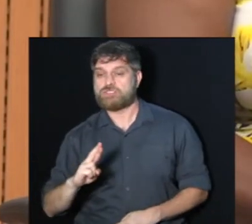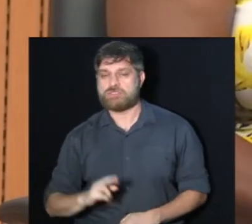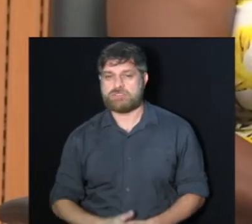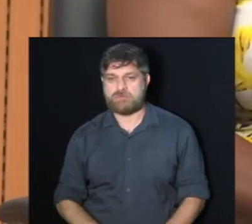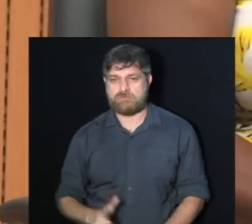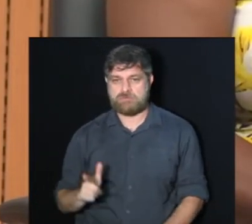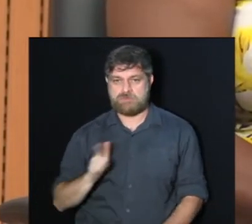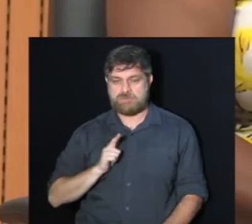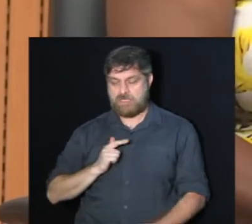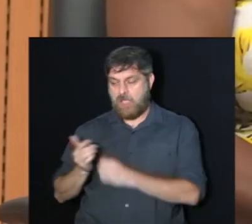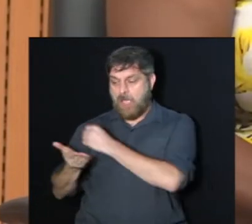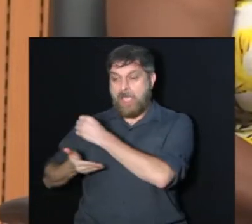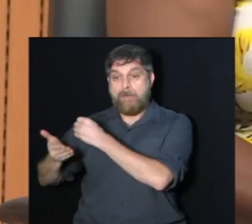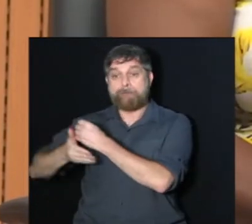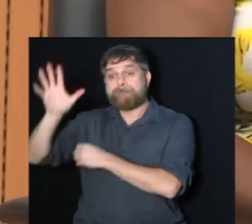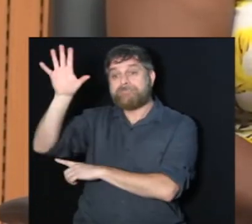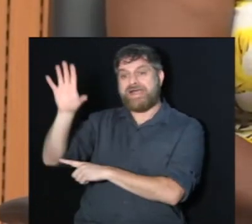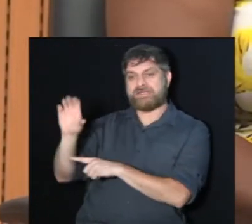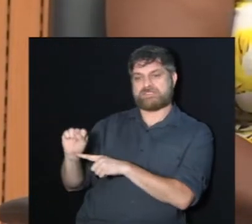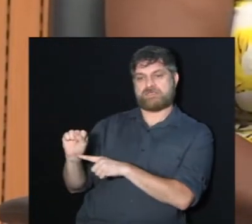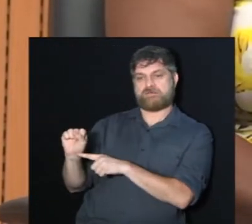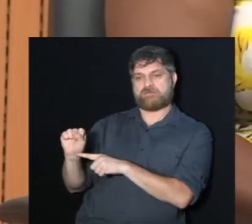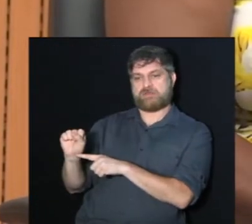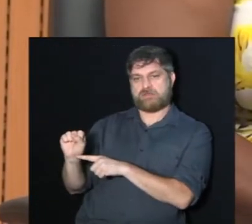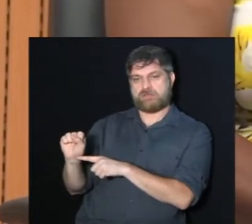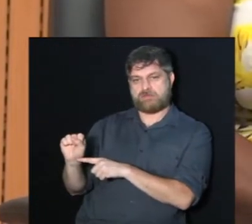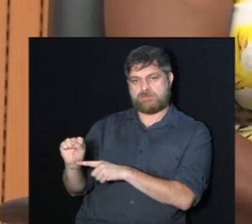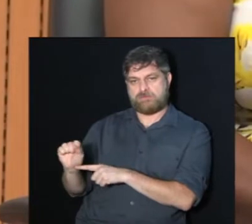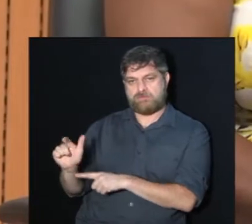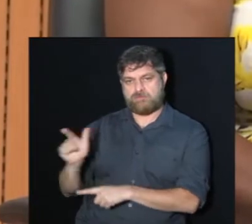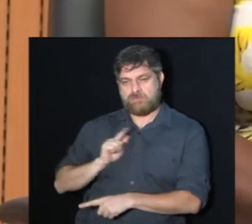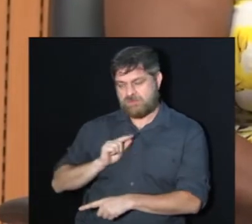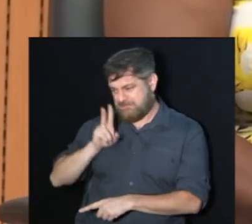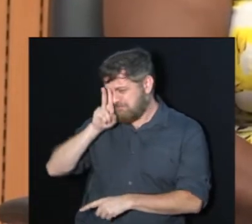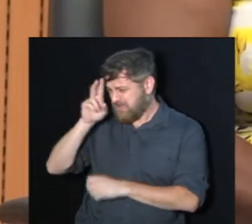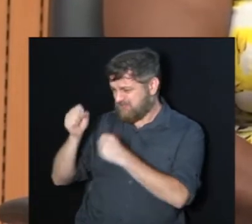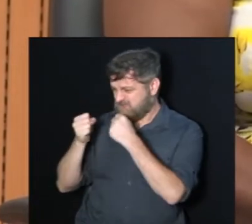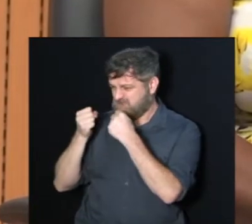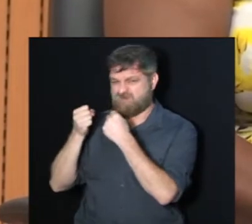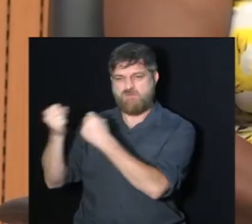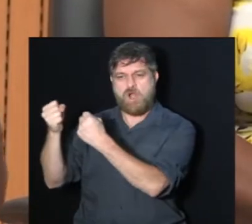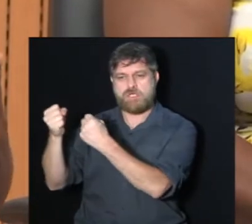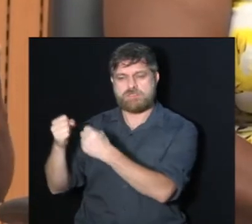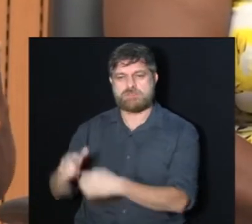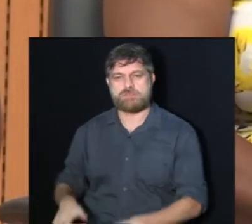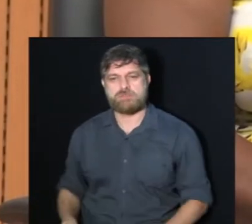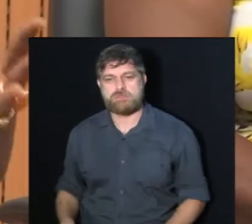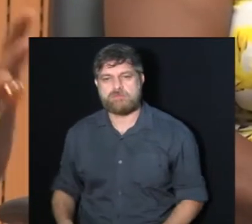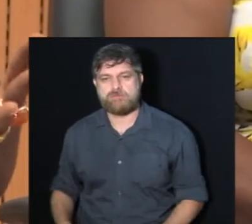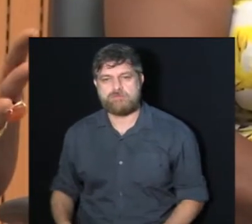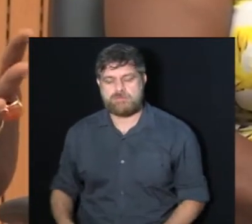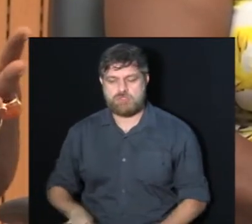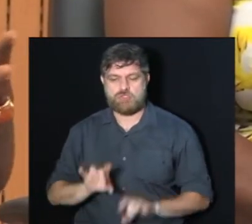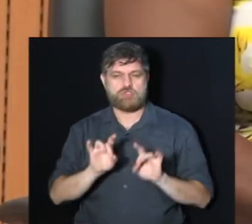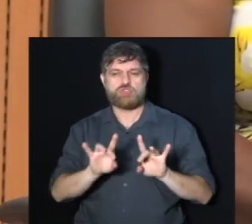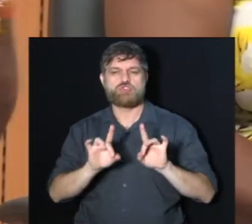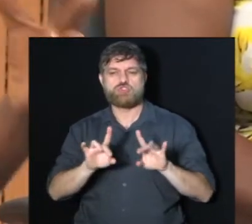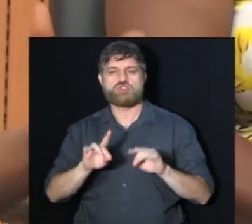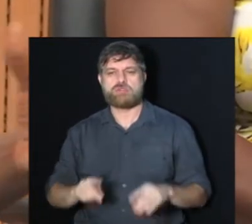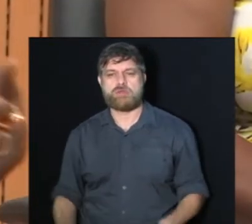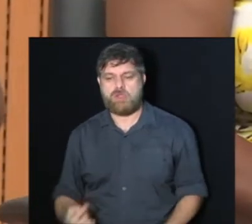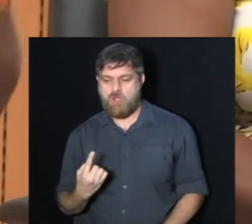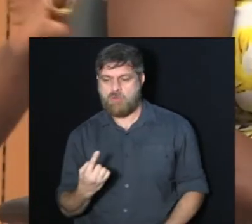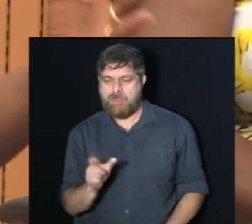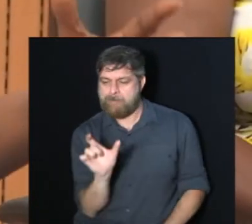de uma matriz. Eu vim de algo mais forte do que é simplesmente a